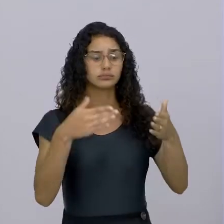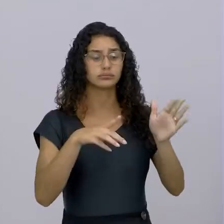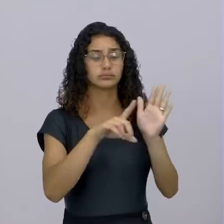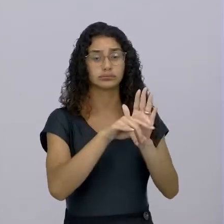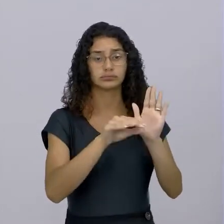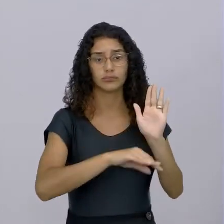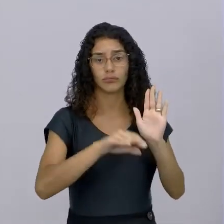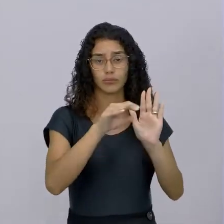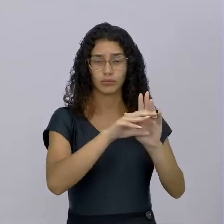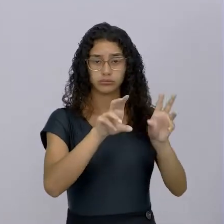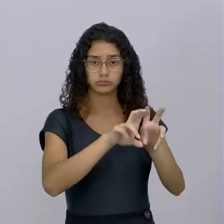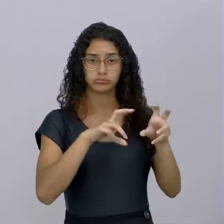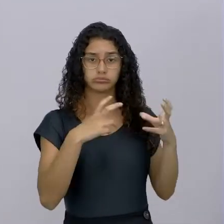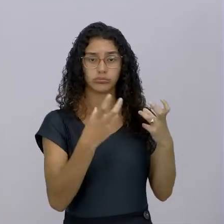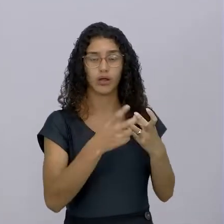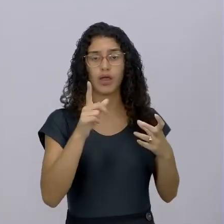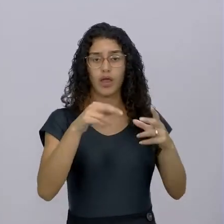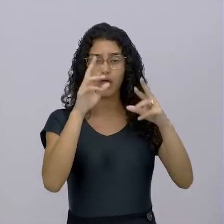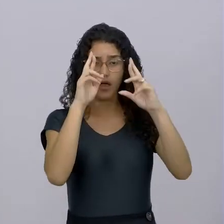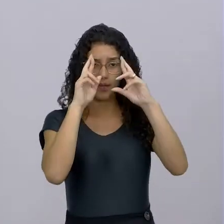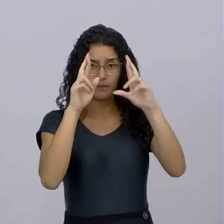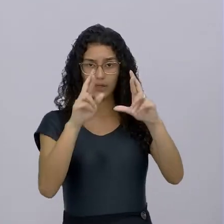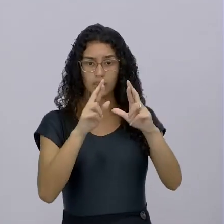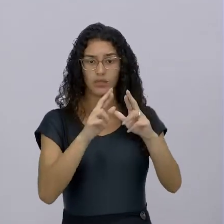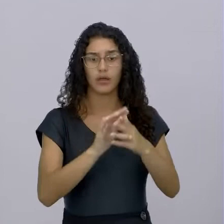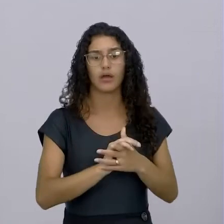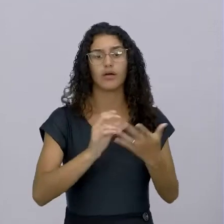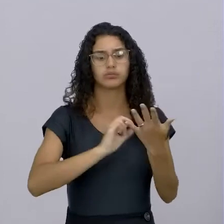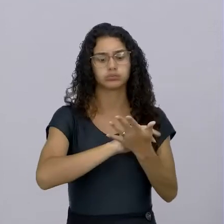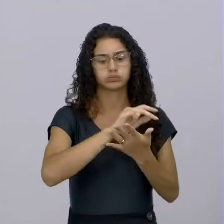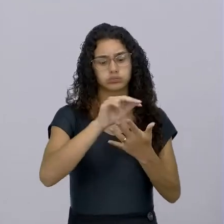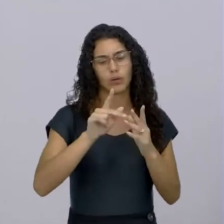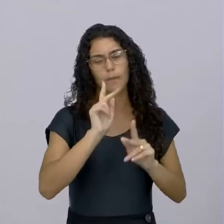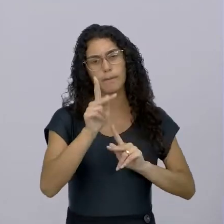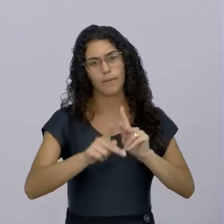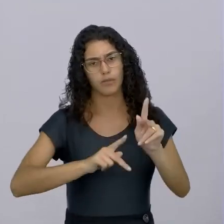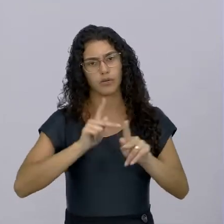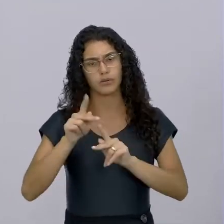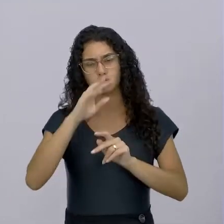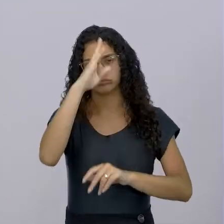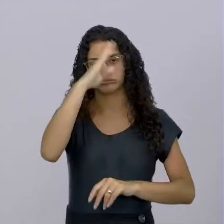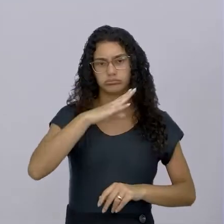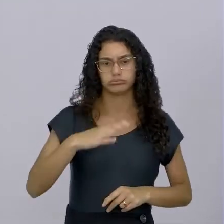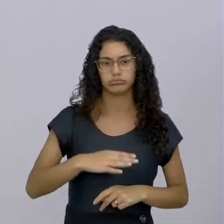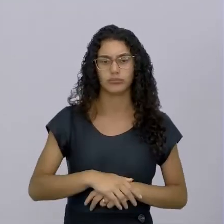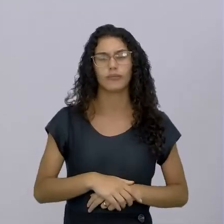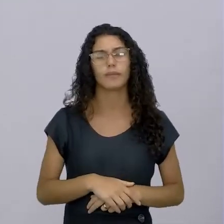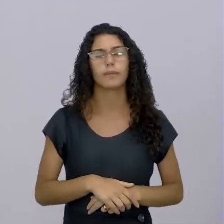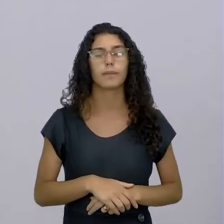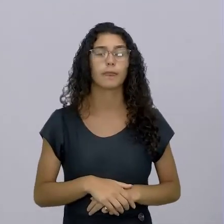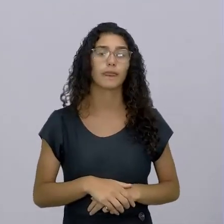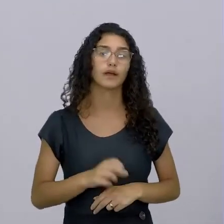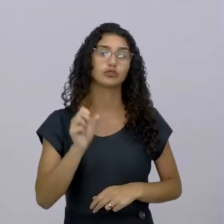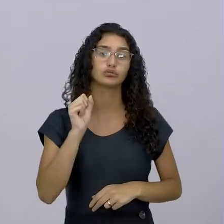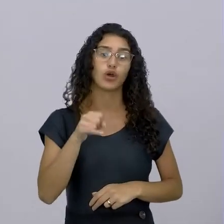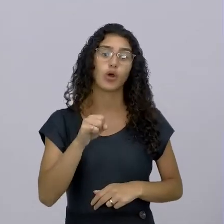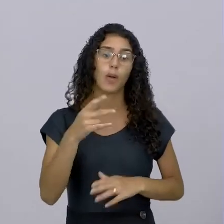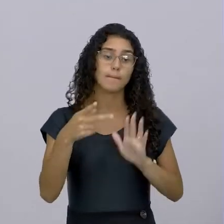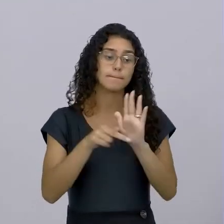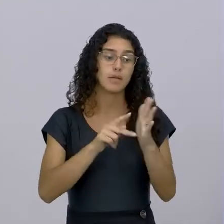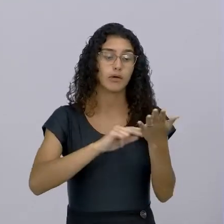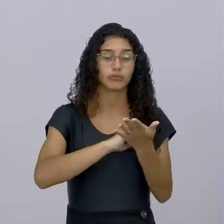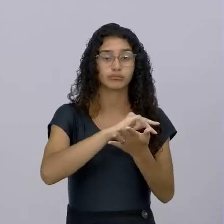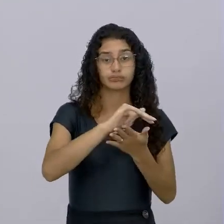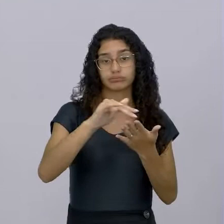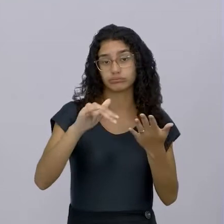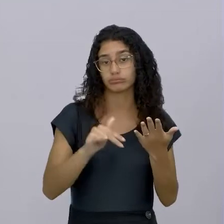maior que é a Constituição, é respeitar a pluralidade da população brasileira, ou seja, a sua